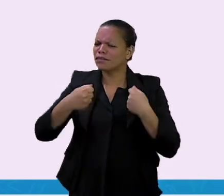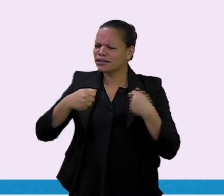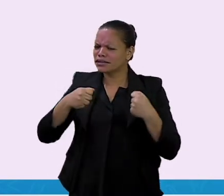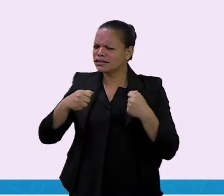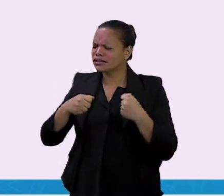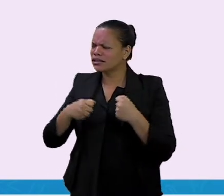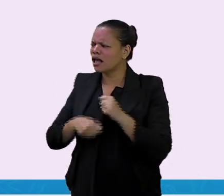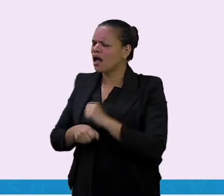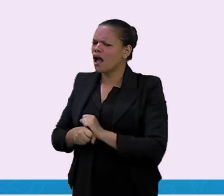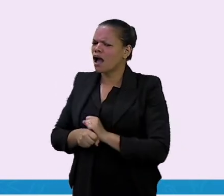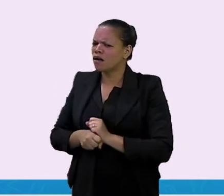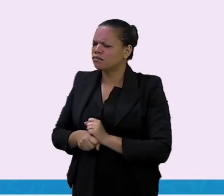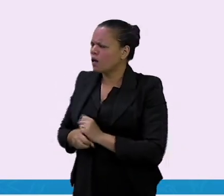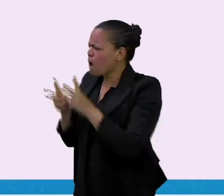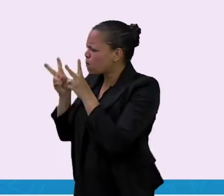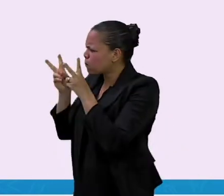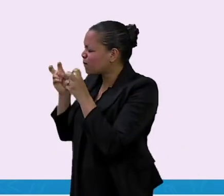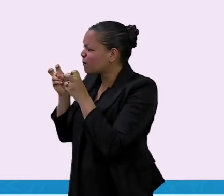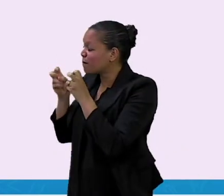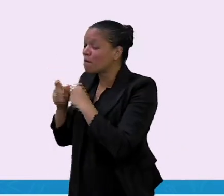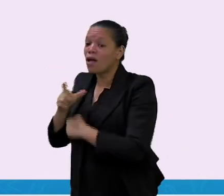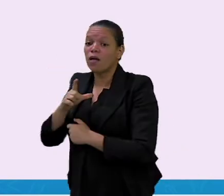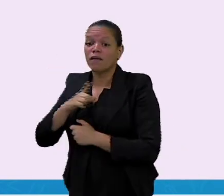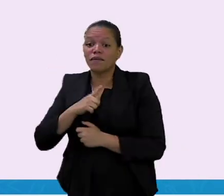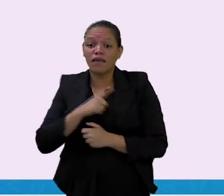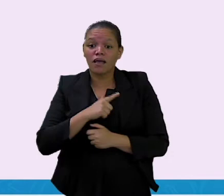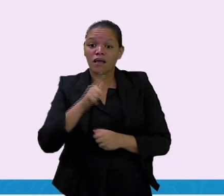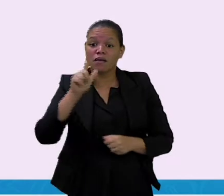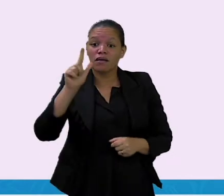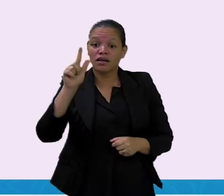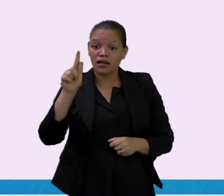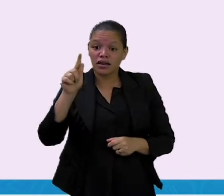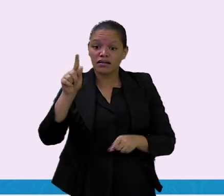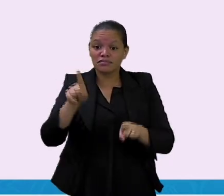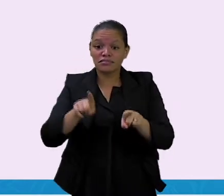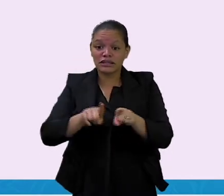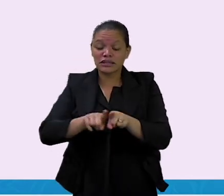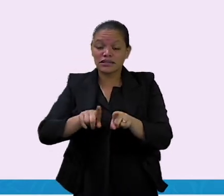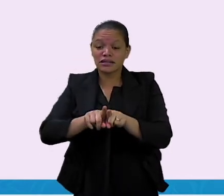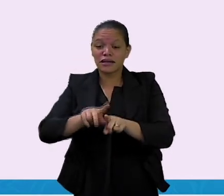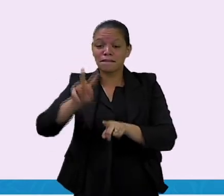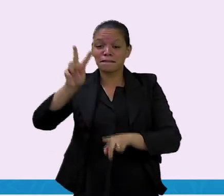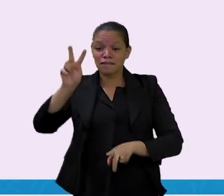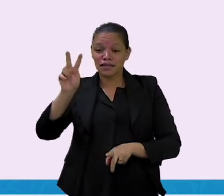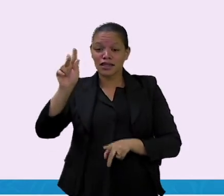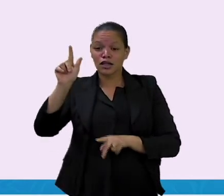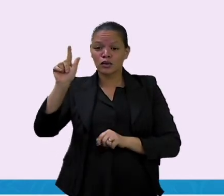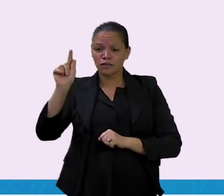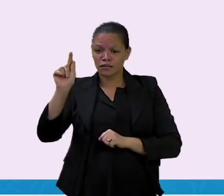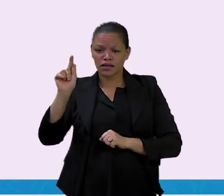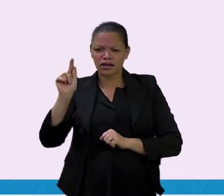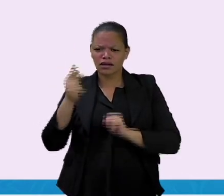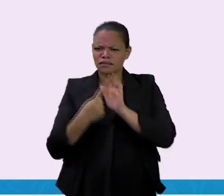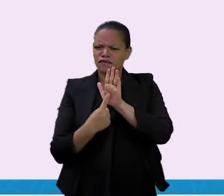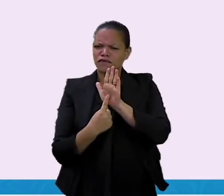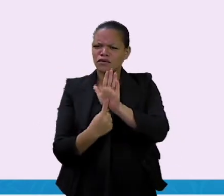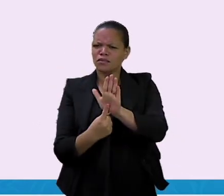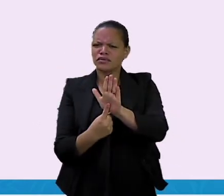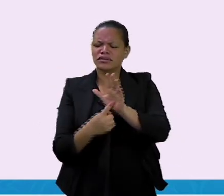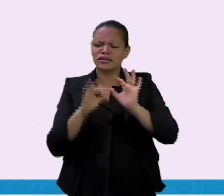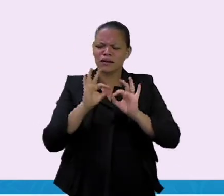anteriormente, que são as gramas, quilogramas. Em algumas delas vão trazer para nós medidas